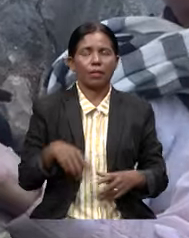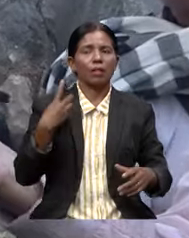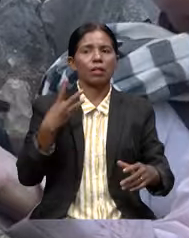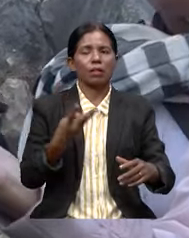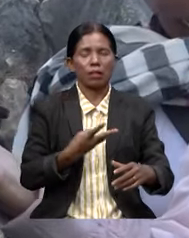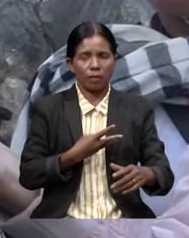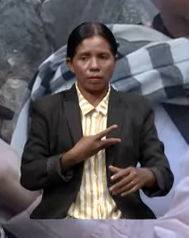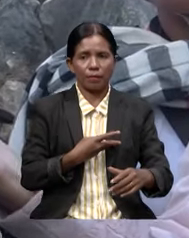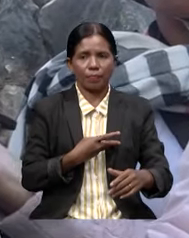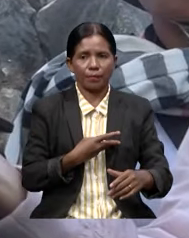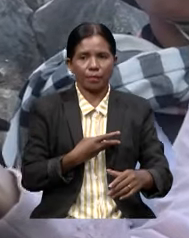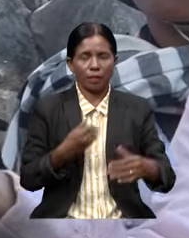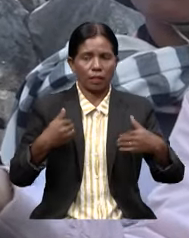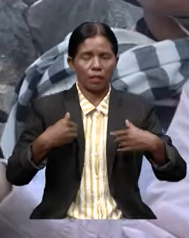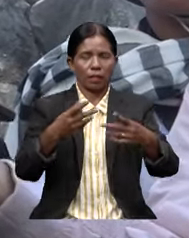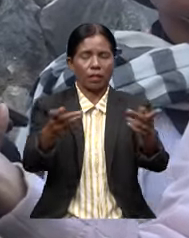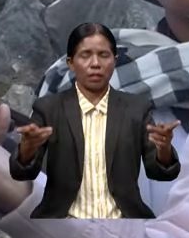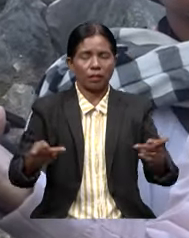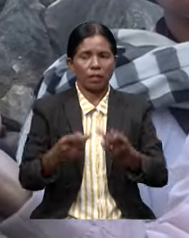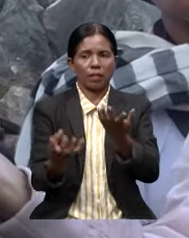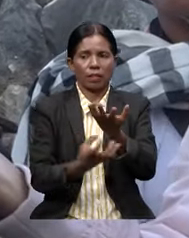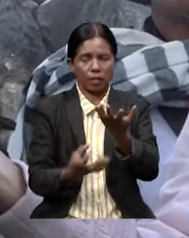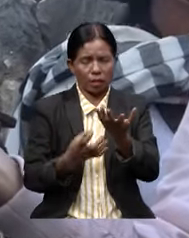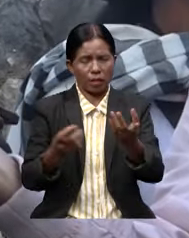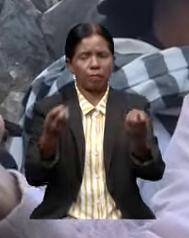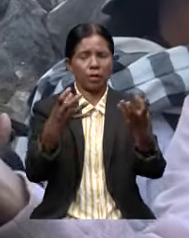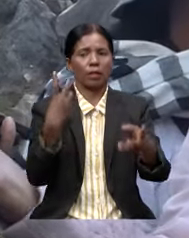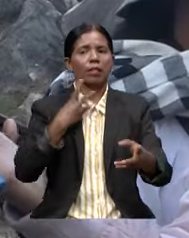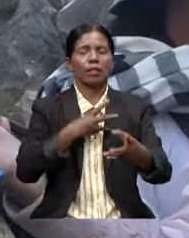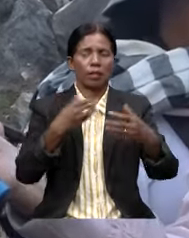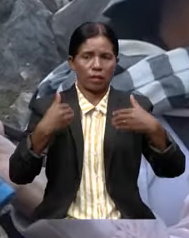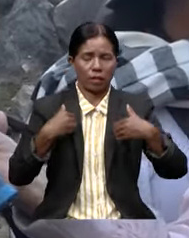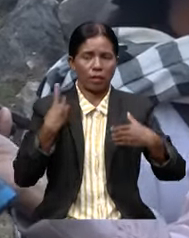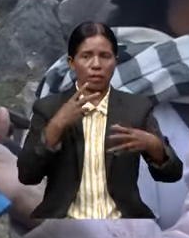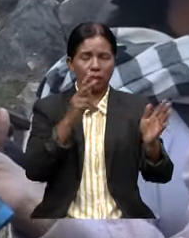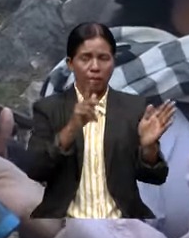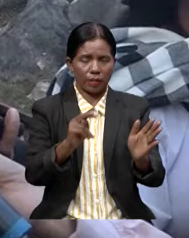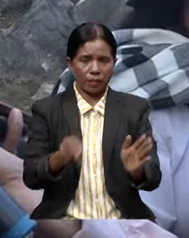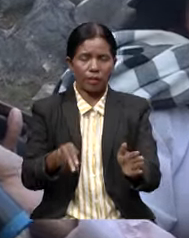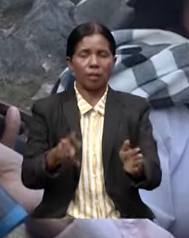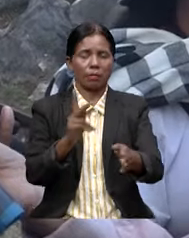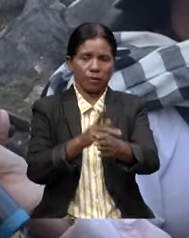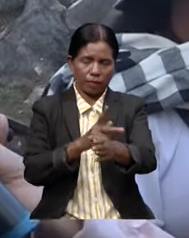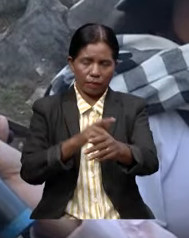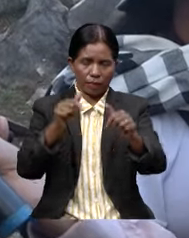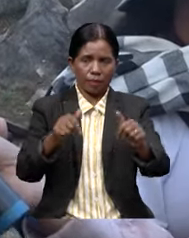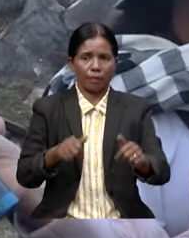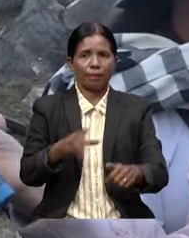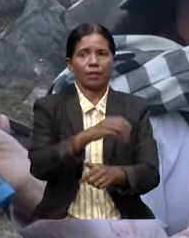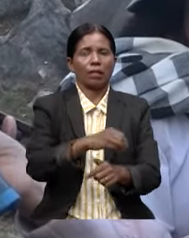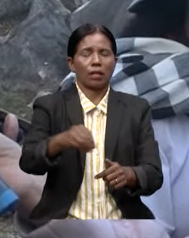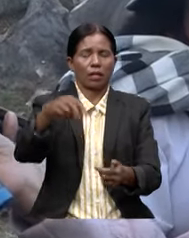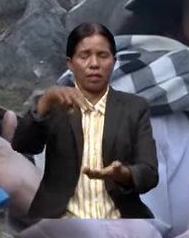e a turismo culinário te ino yo nebe que tá ia e tá precisa promover da né, né, airin tolo